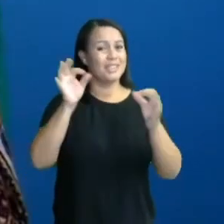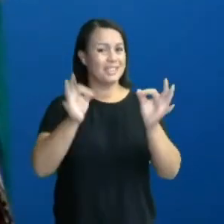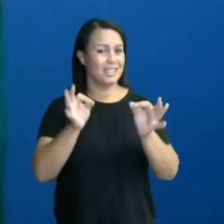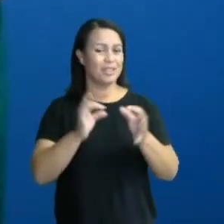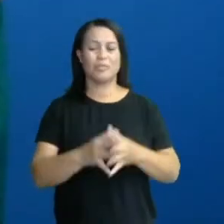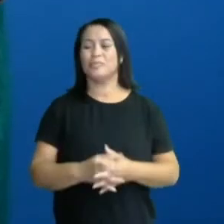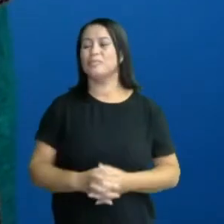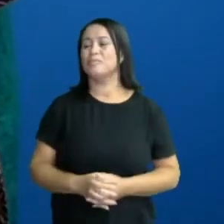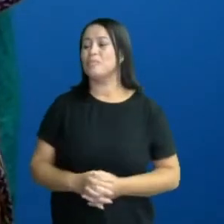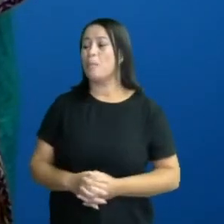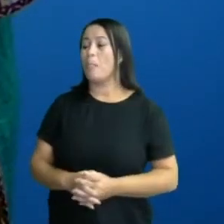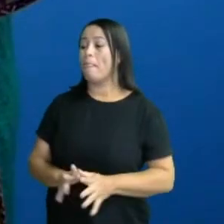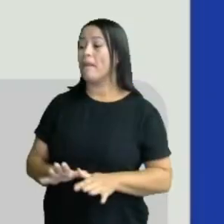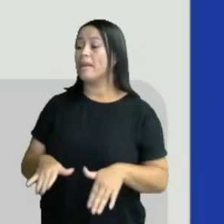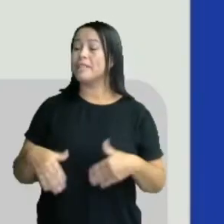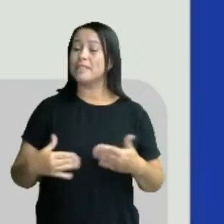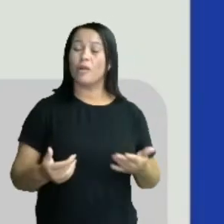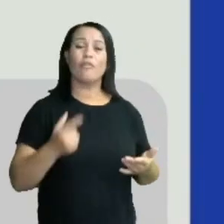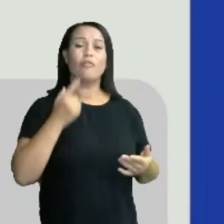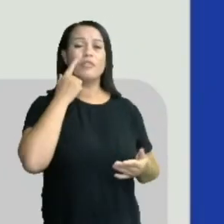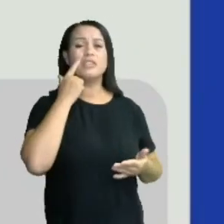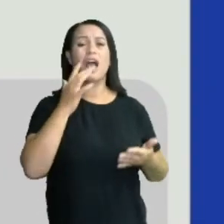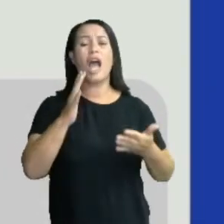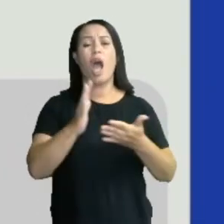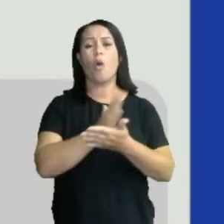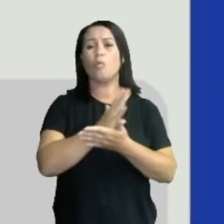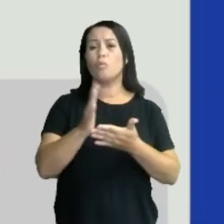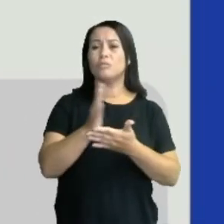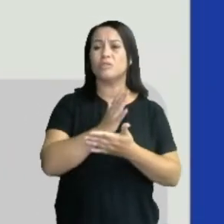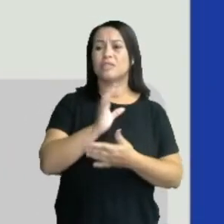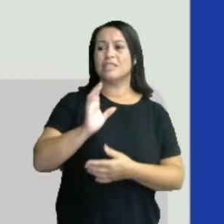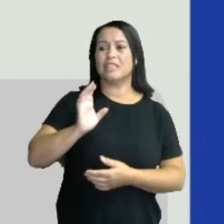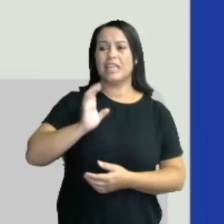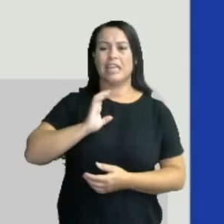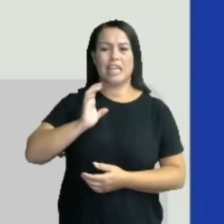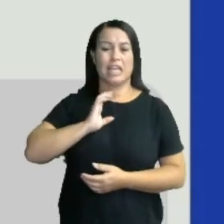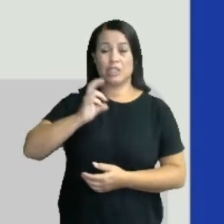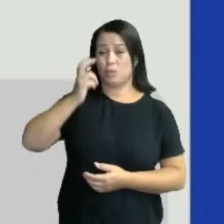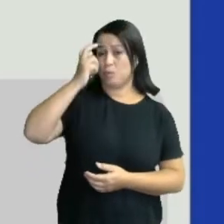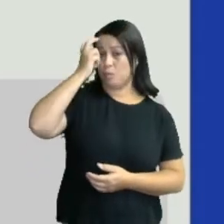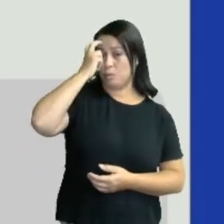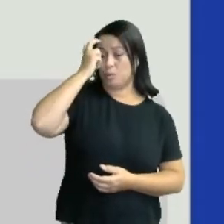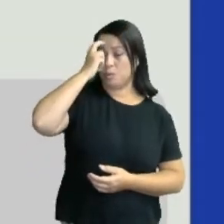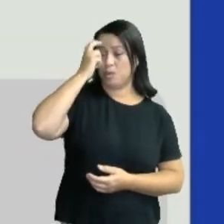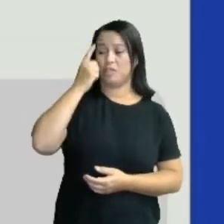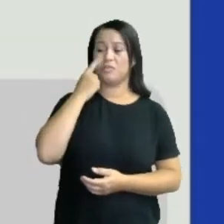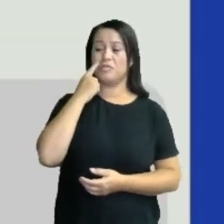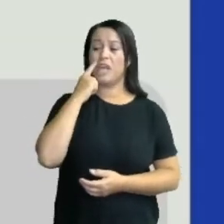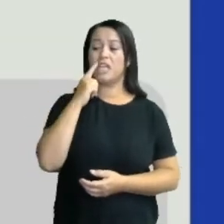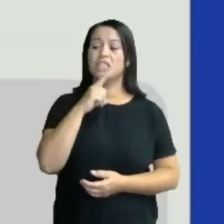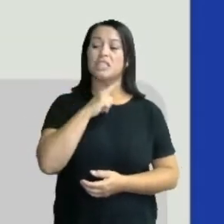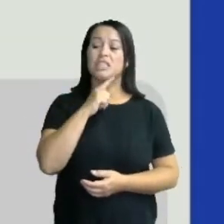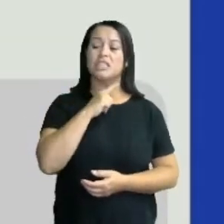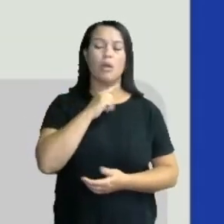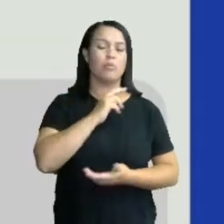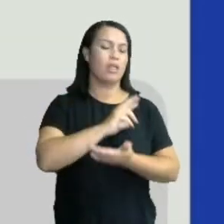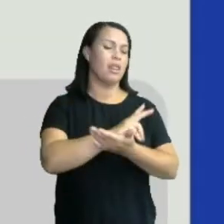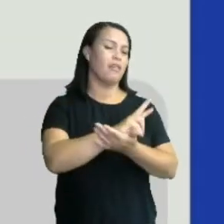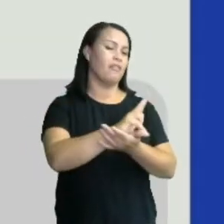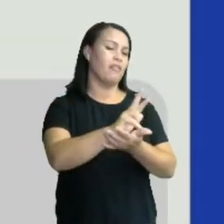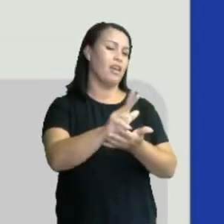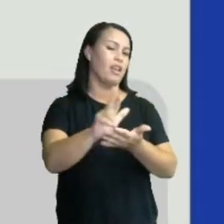certo? Então, olha, algumas das nossas riquezas culturais aqui. Temos uma